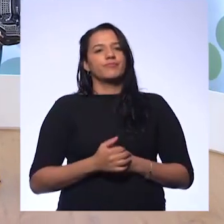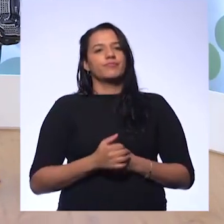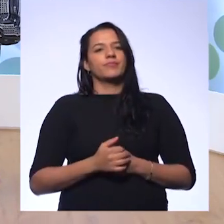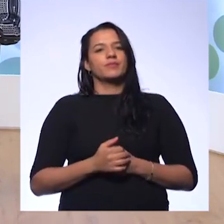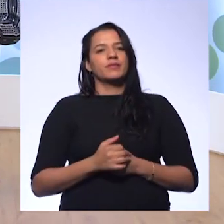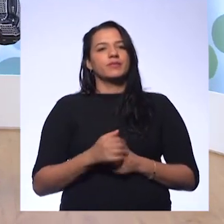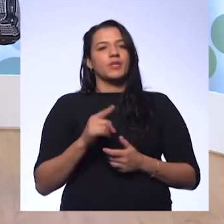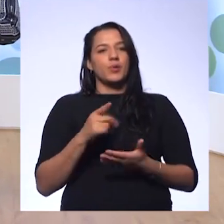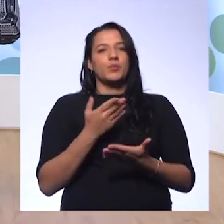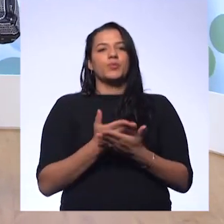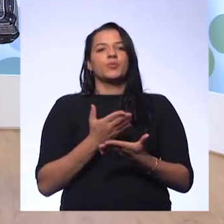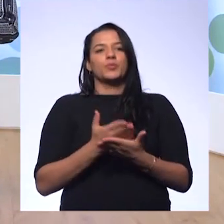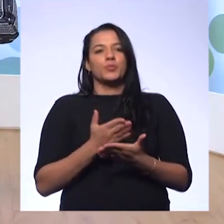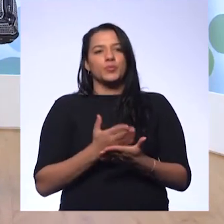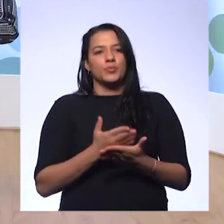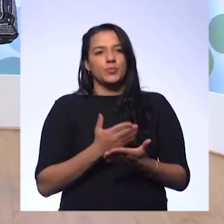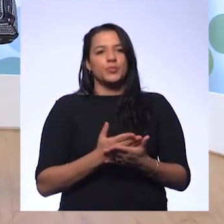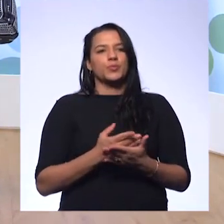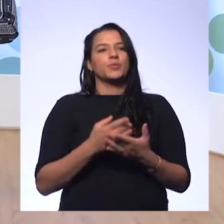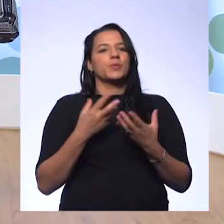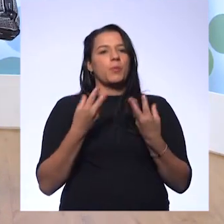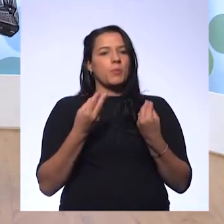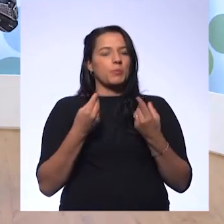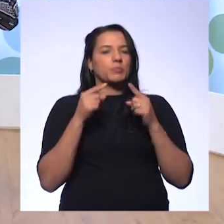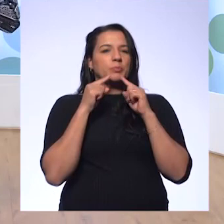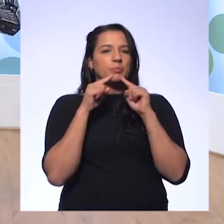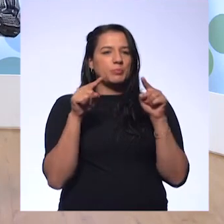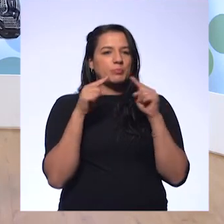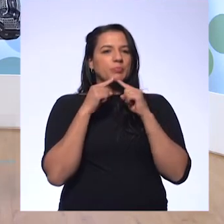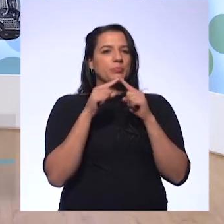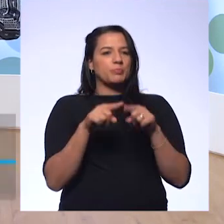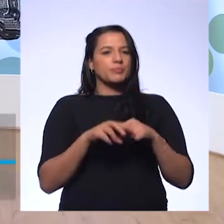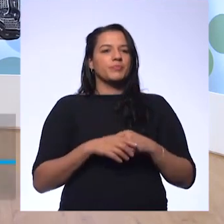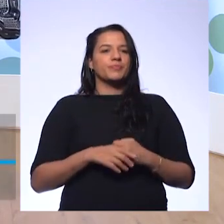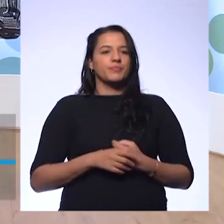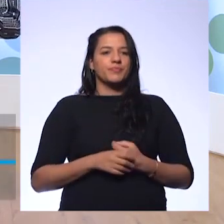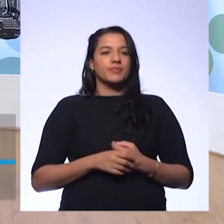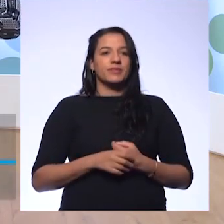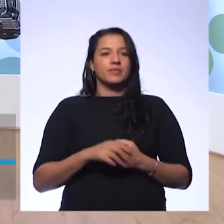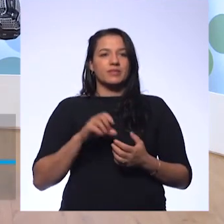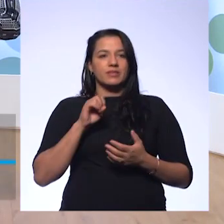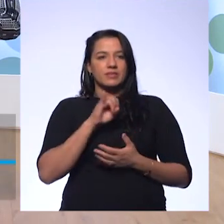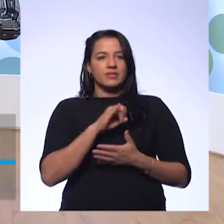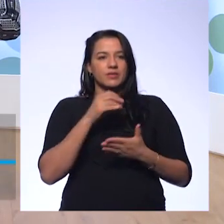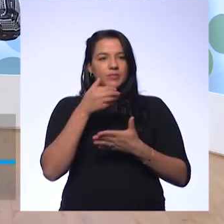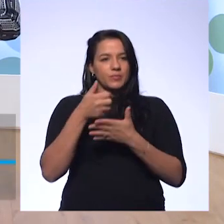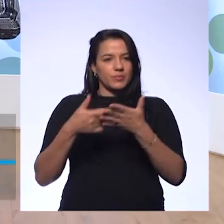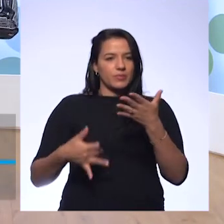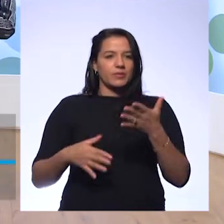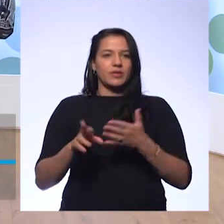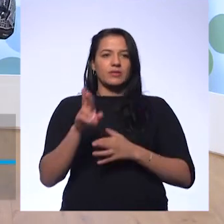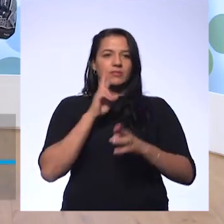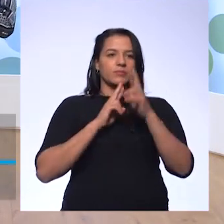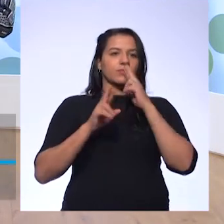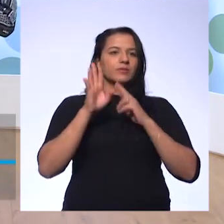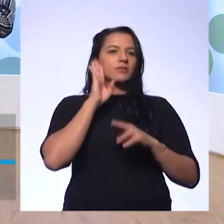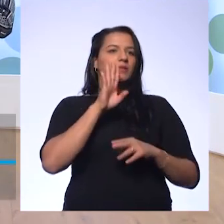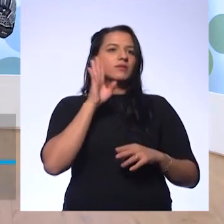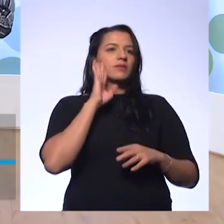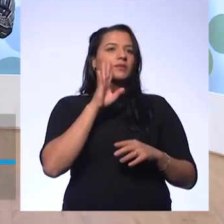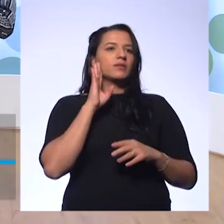os estudantes estão críticos. Prof, se eu continuar aqui, tem bastante resposta legal. Como é que a gente